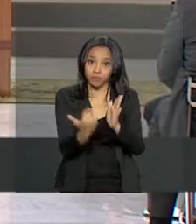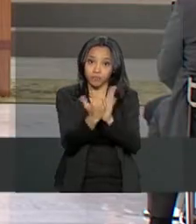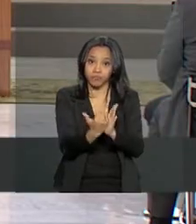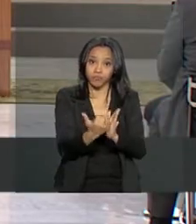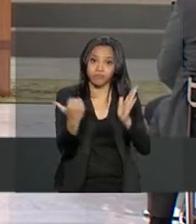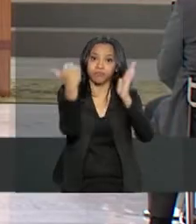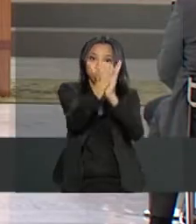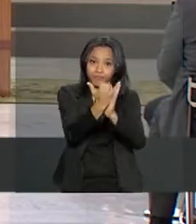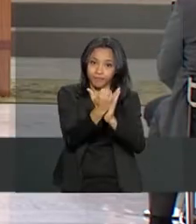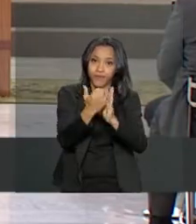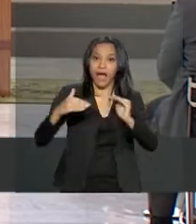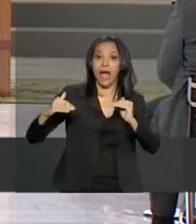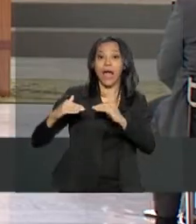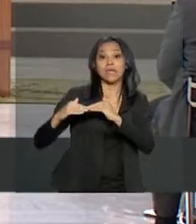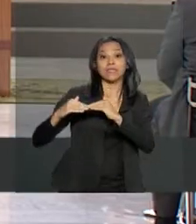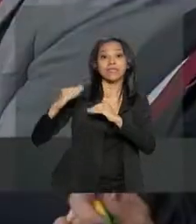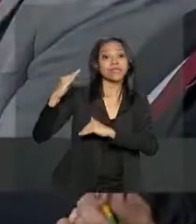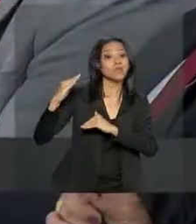isto